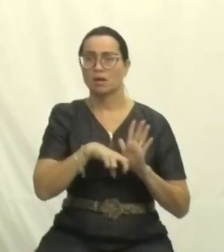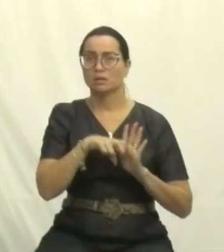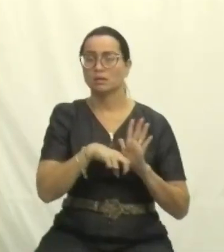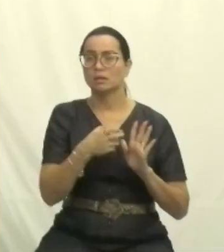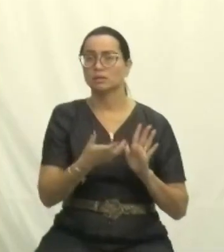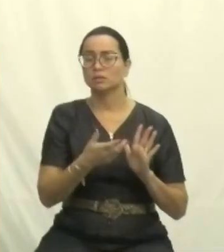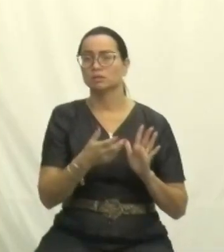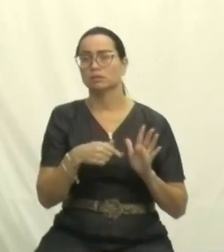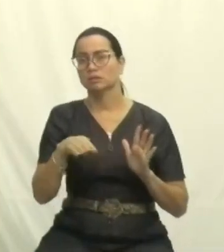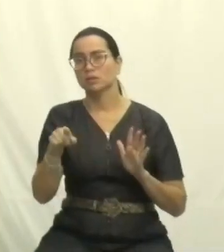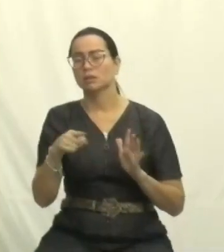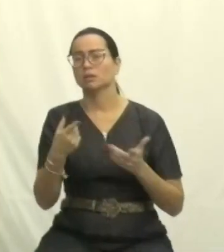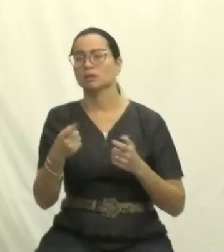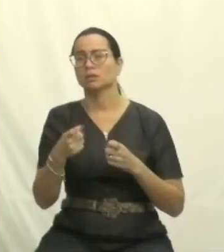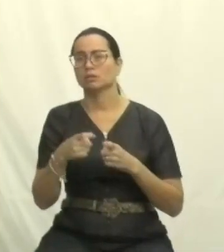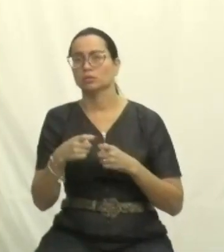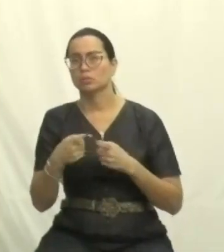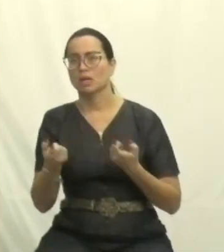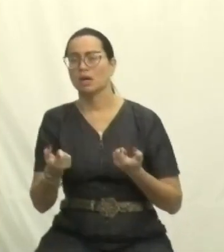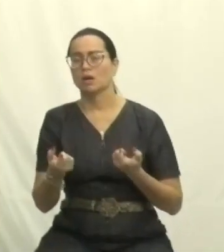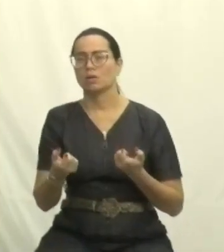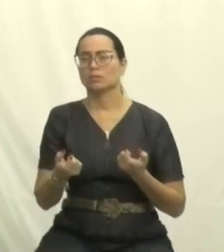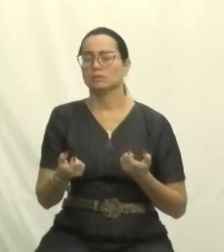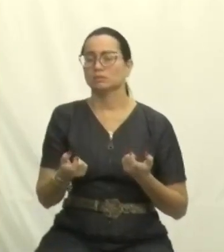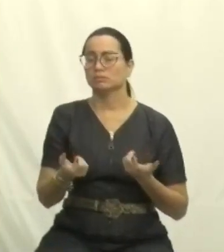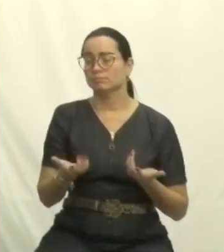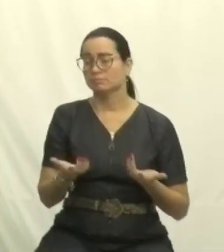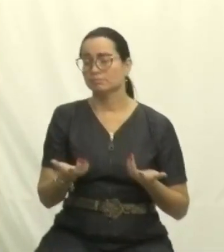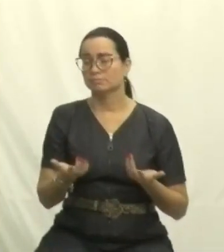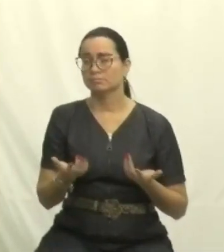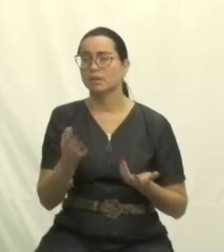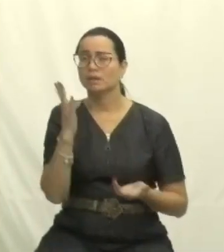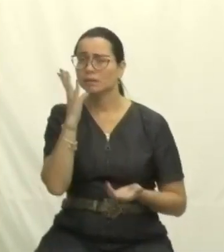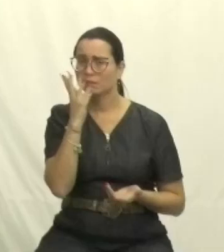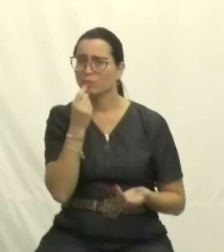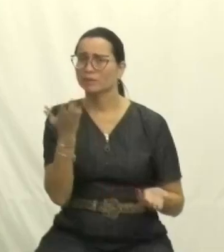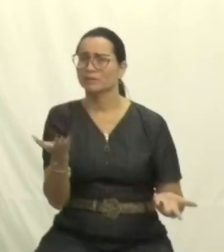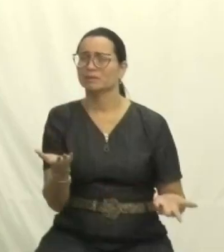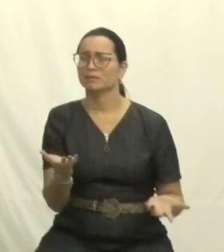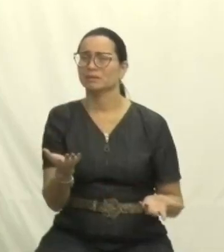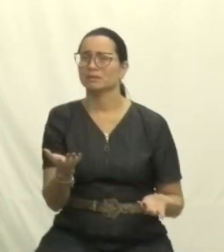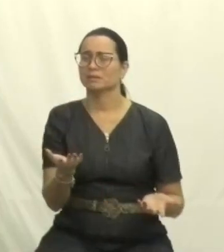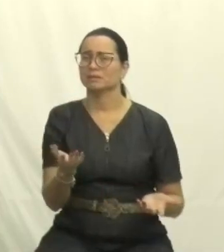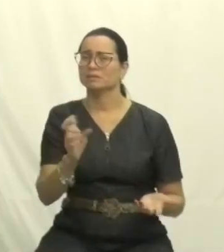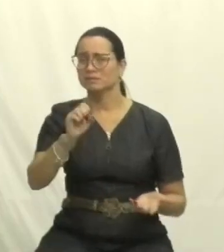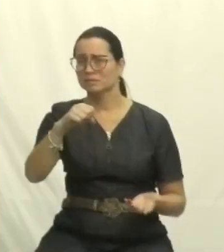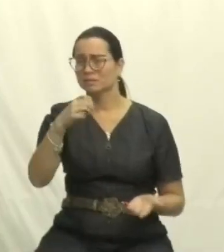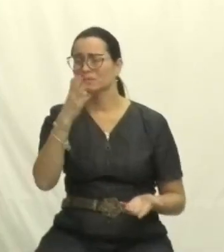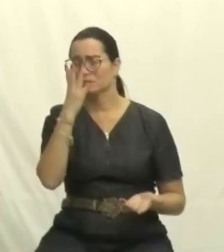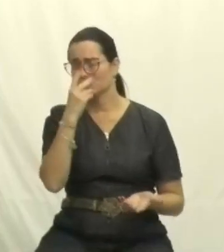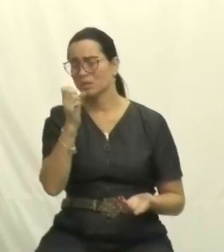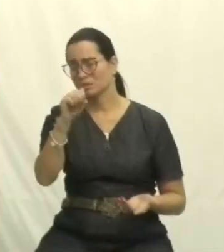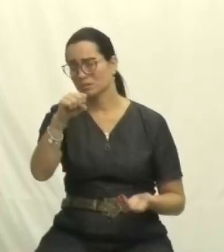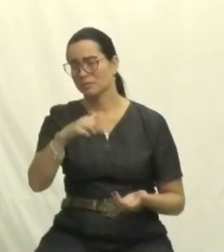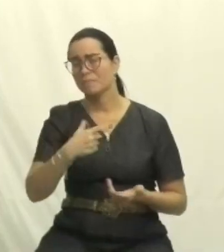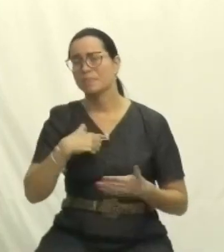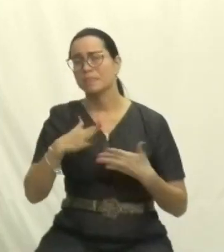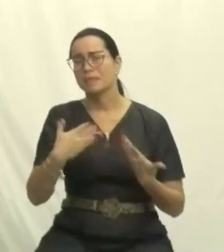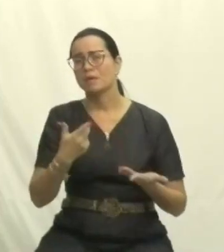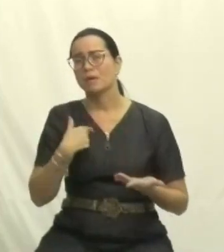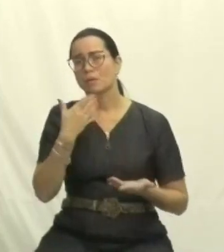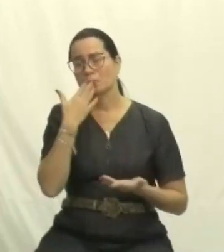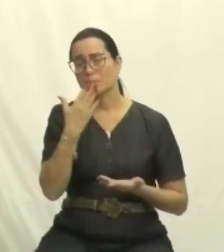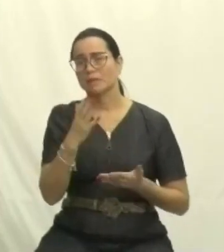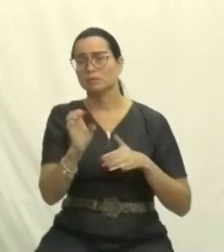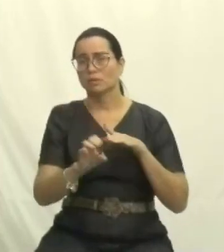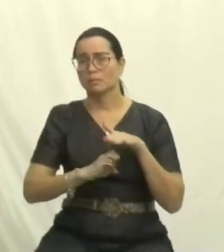de procedimento em clínica ou no hospital mesmo, né? E demora, é um processo demorado, então... A minha solicitação à empresa